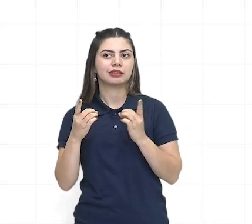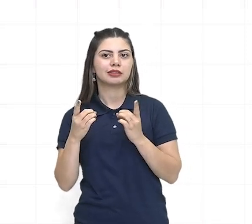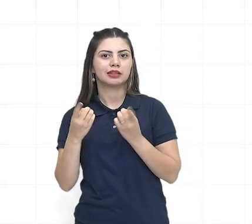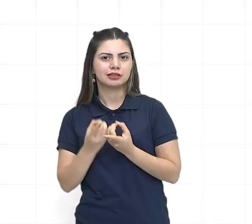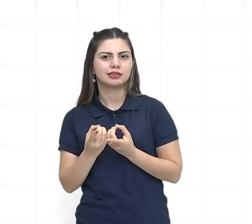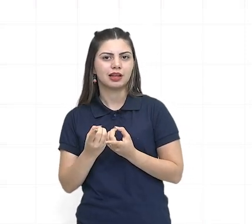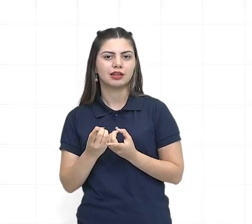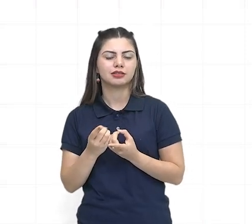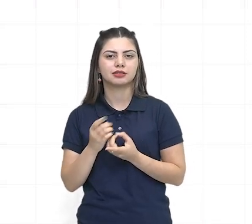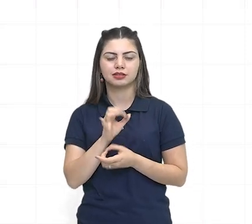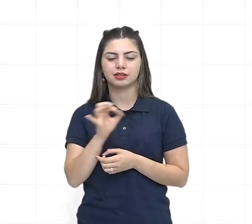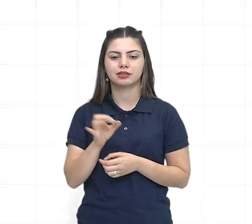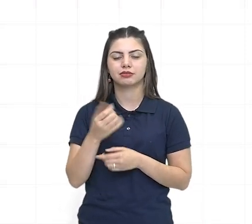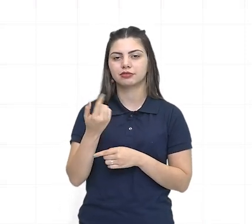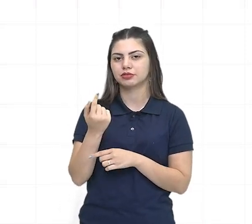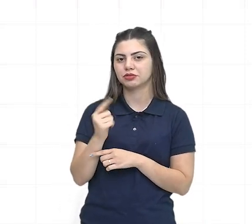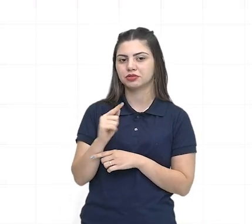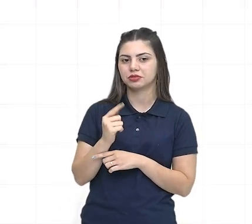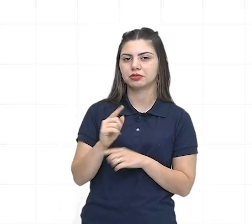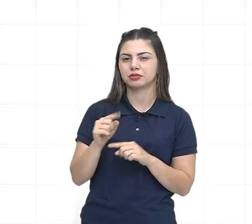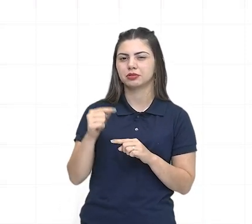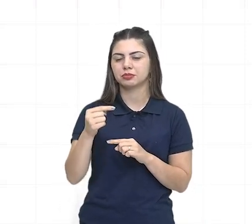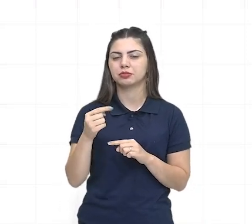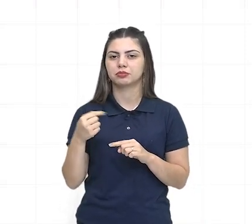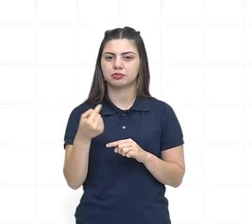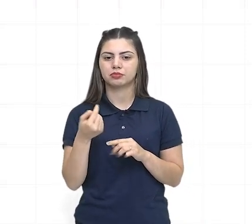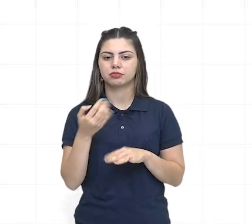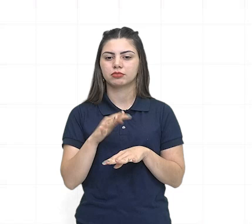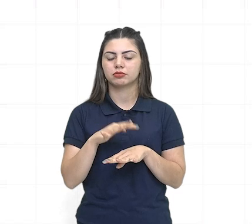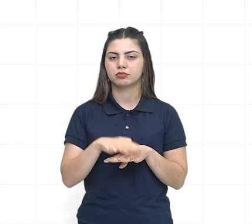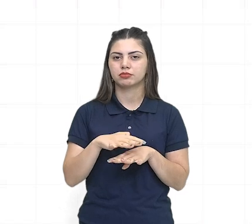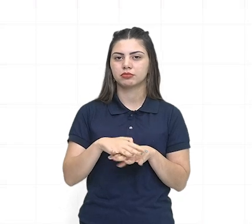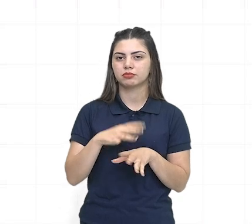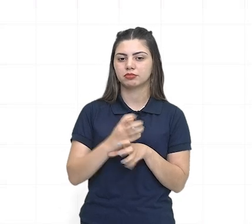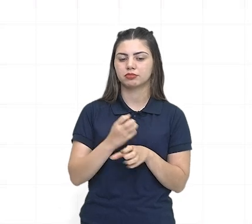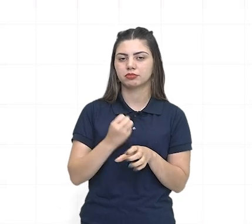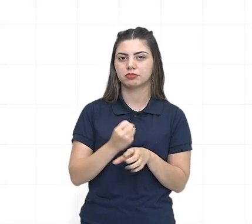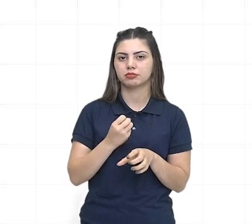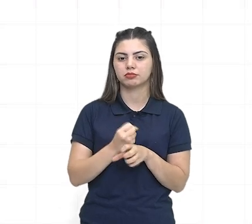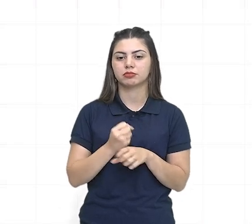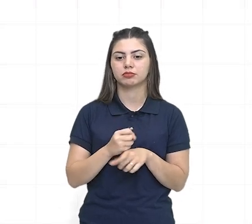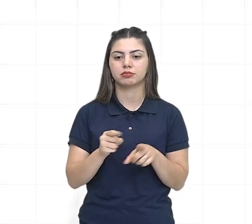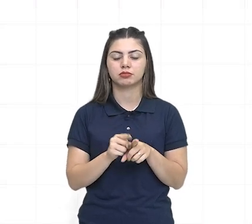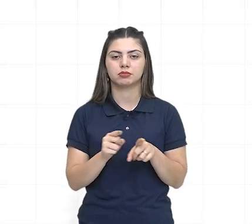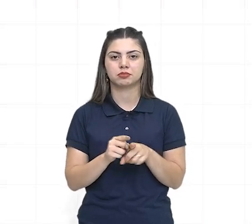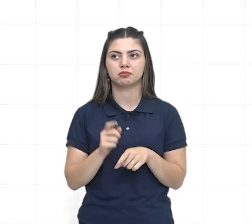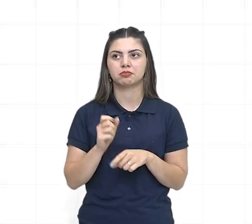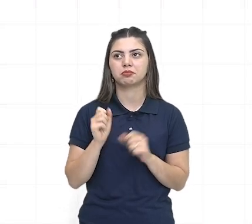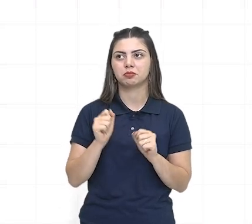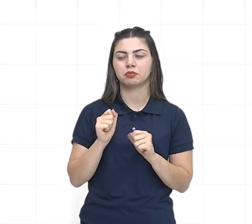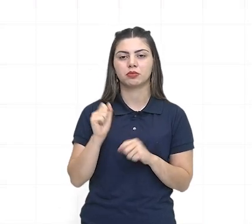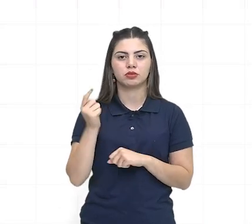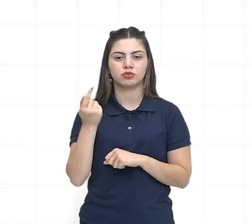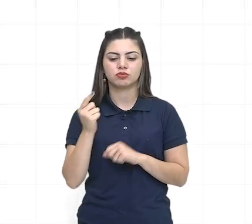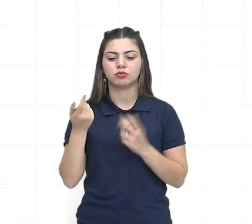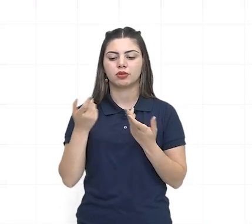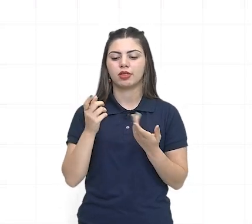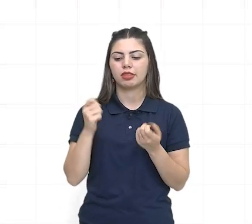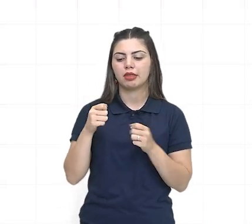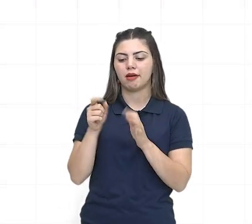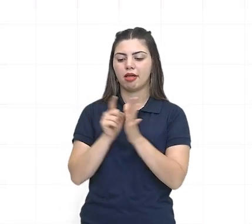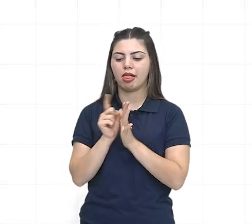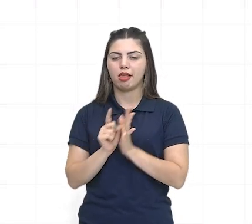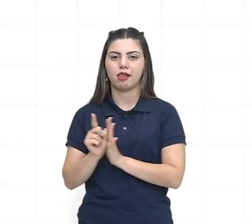como vamos ver logo à frente. Pode ser também usado na biologia, quando se faz análise de genes.